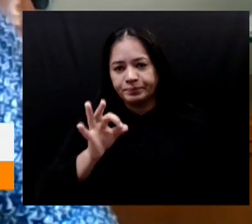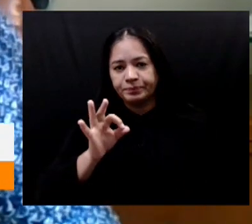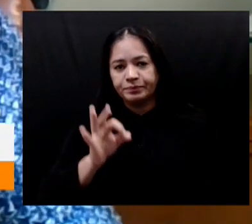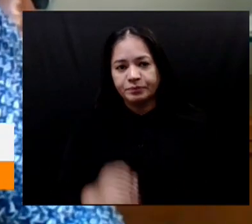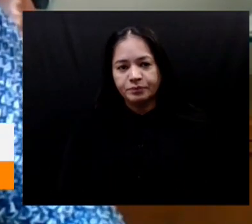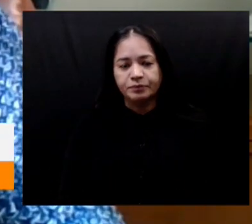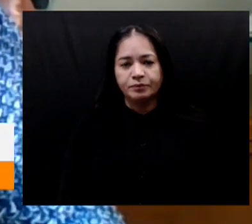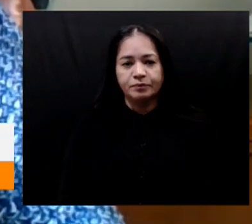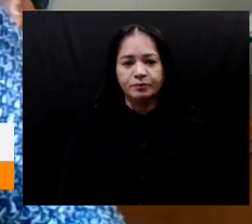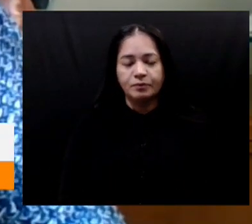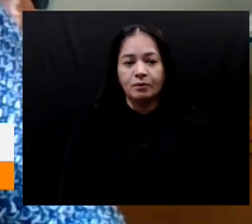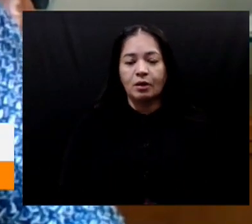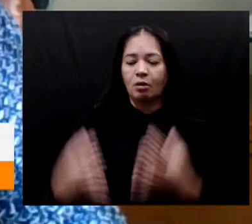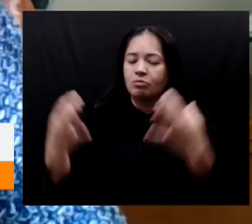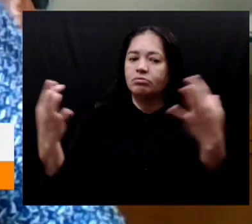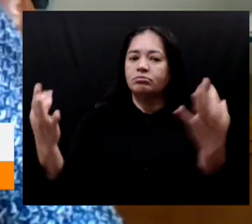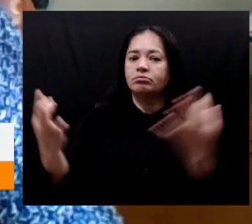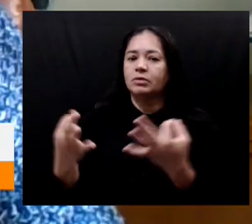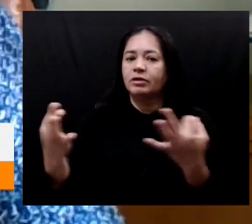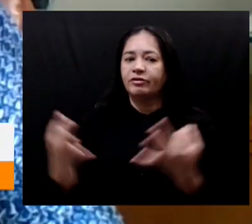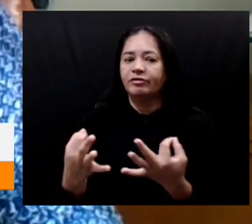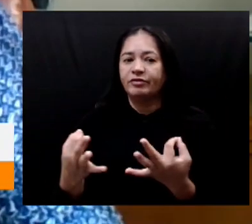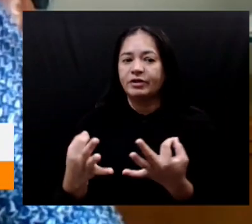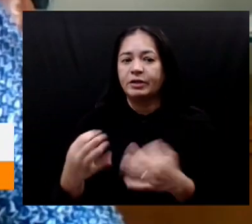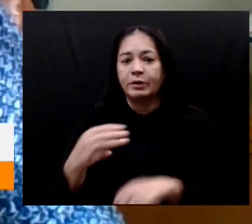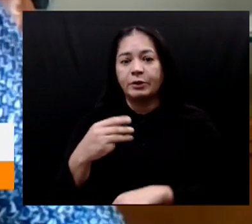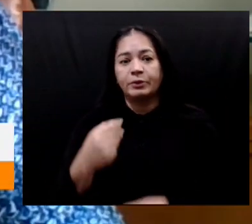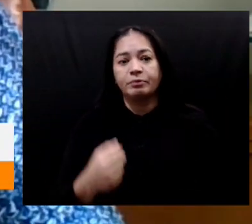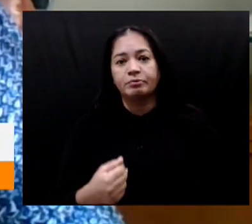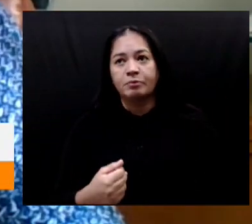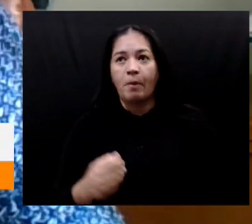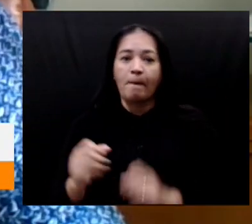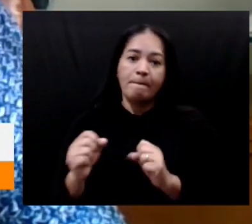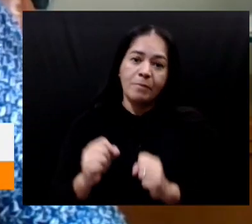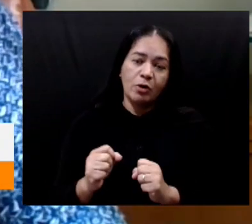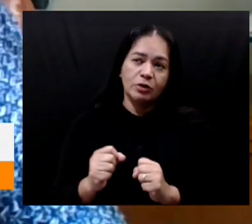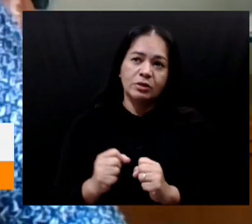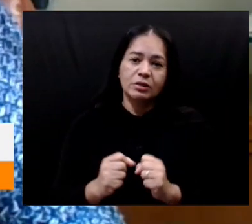perfeccionismo, num primeiro momento, ele pode ser apenas um traço de personalidade.